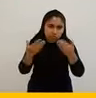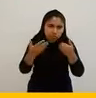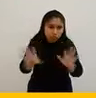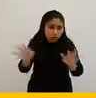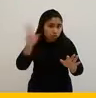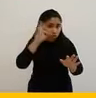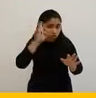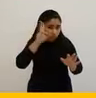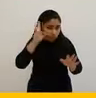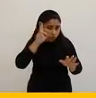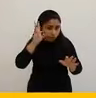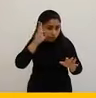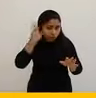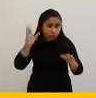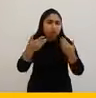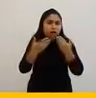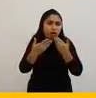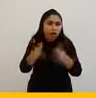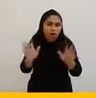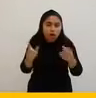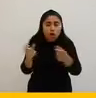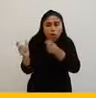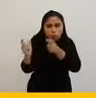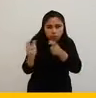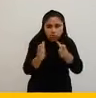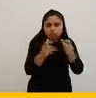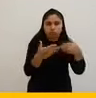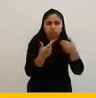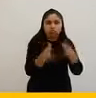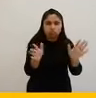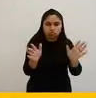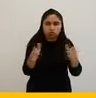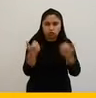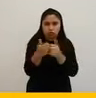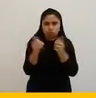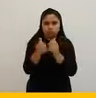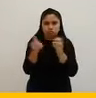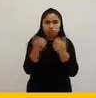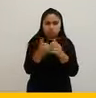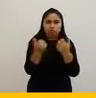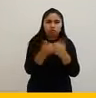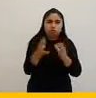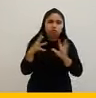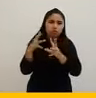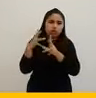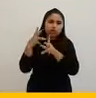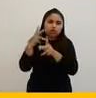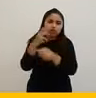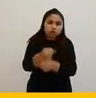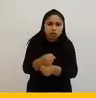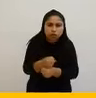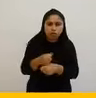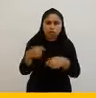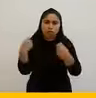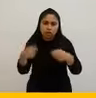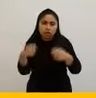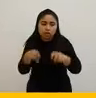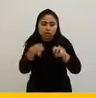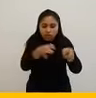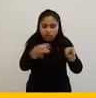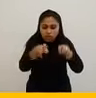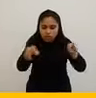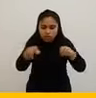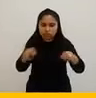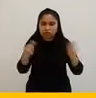partir de segunda-feira, da reabertura de algumas atividades, e portanto eles estarão calculando a nova necessidade de ocupação